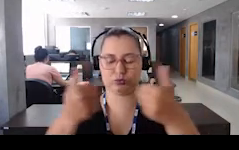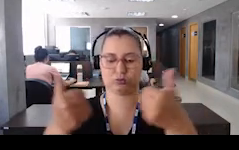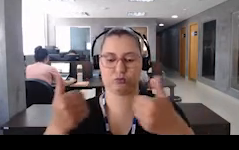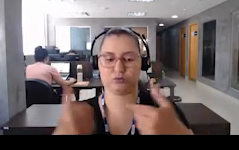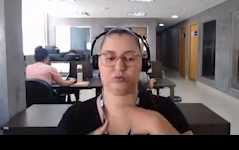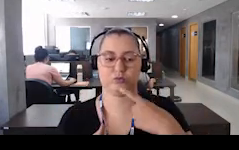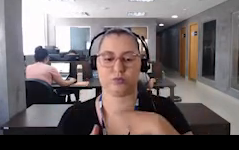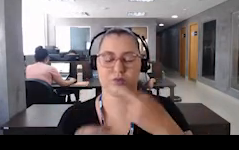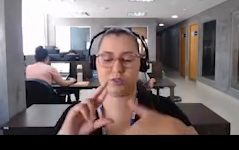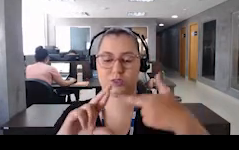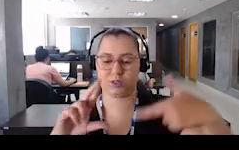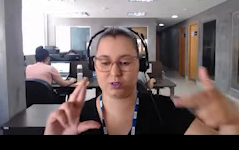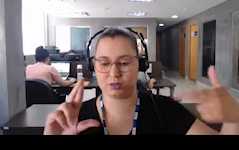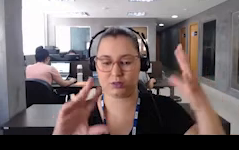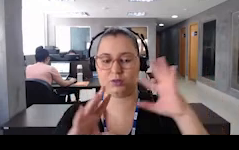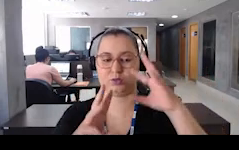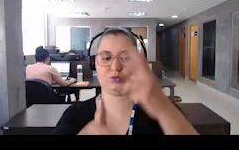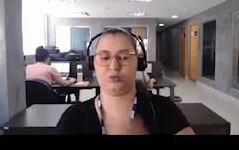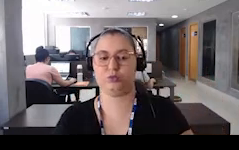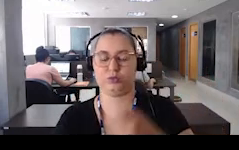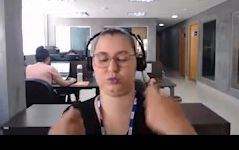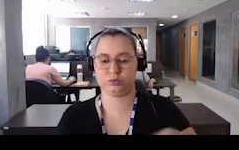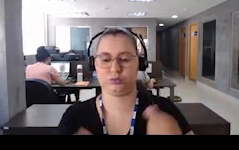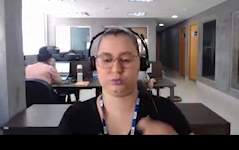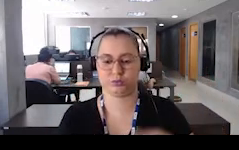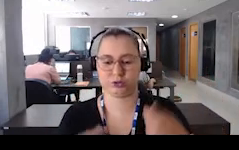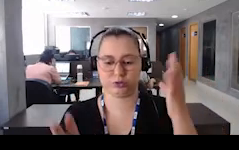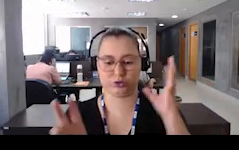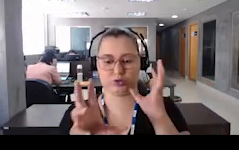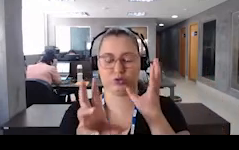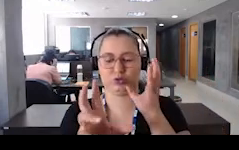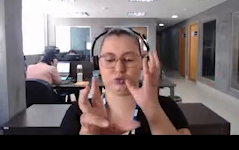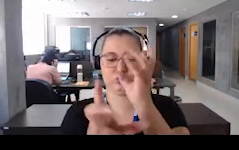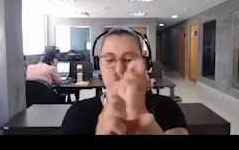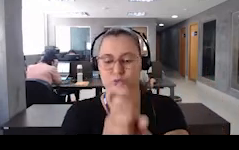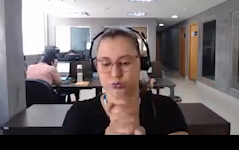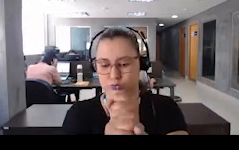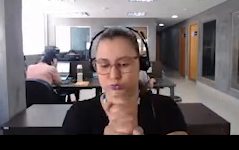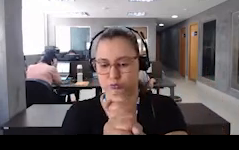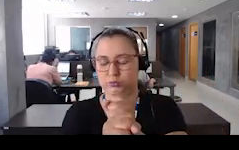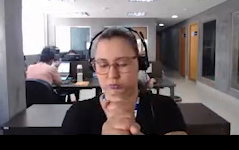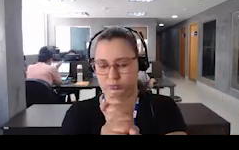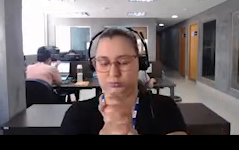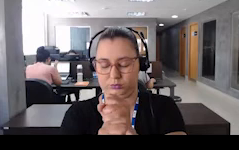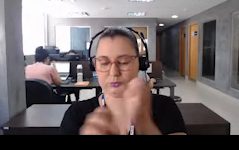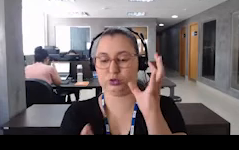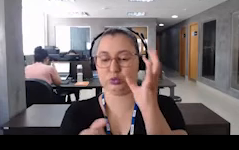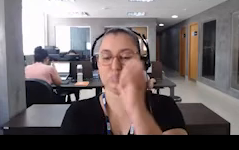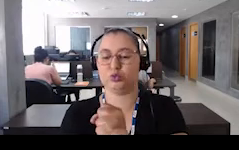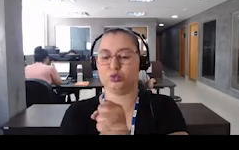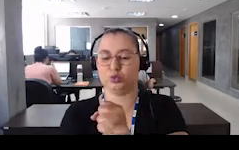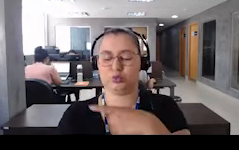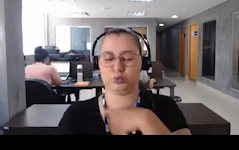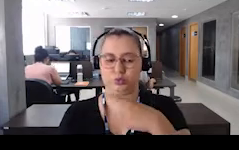Então, para a gente achar a resistência total, basta a gente fazer o quê? Somar, fazer essa soma aqui, ó. Então, é soma